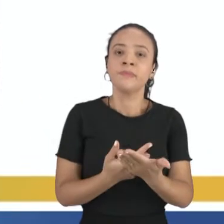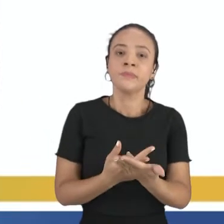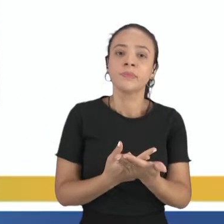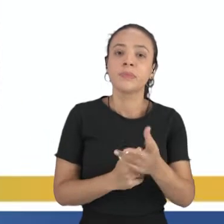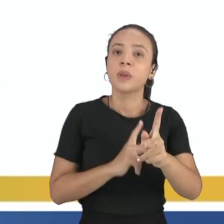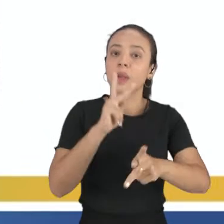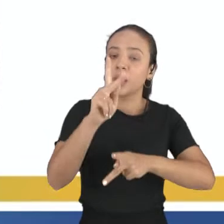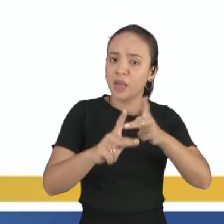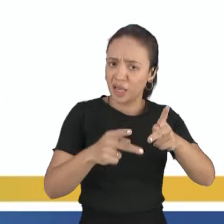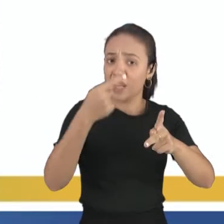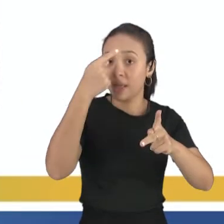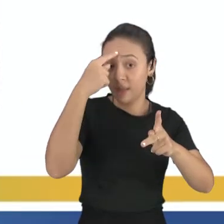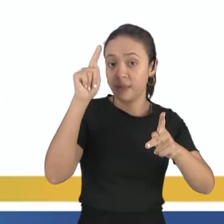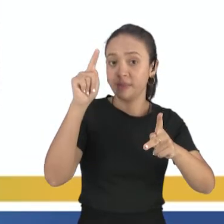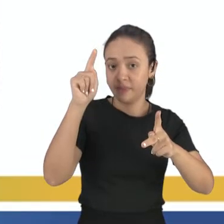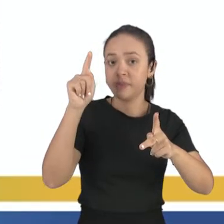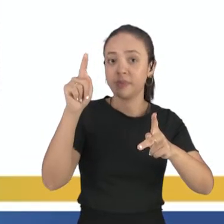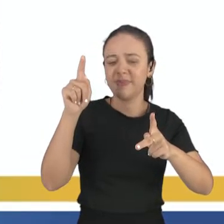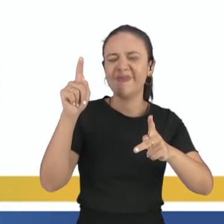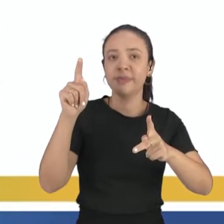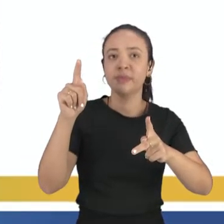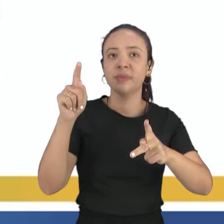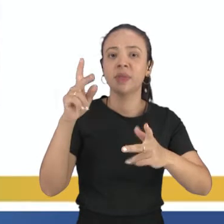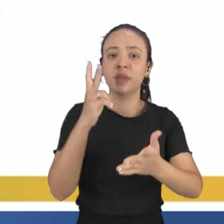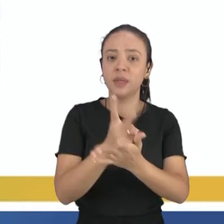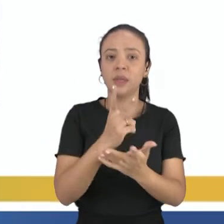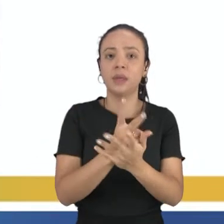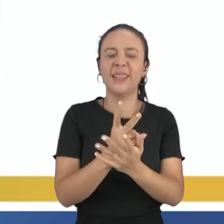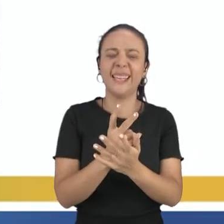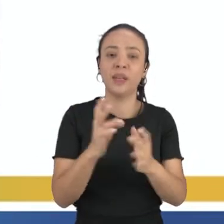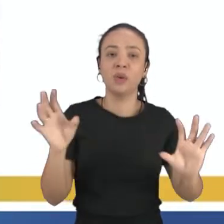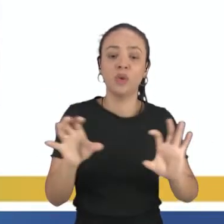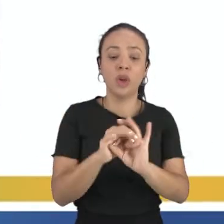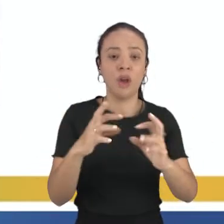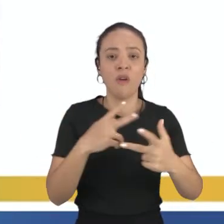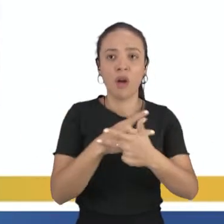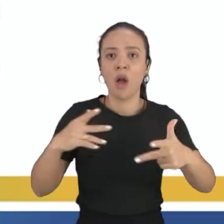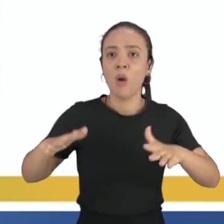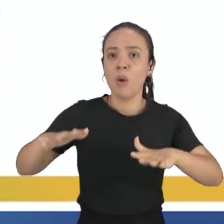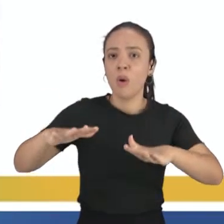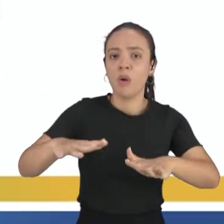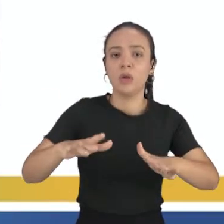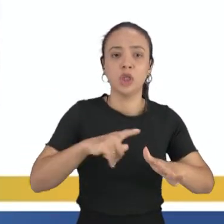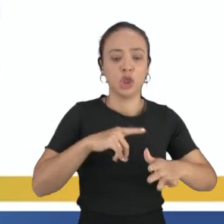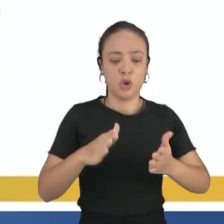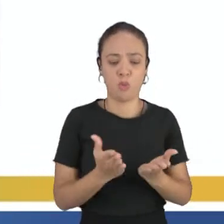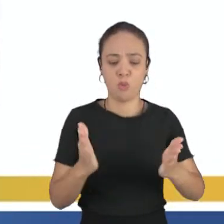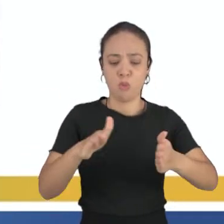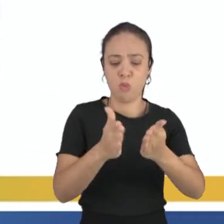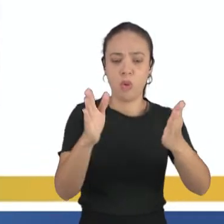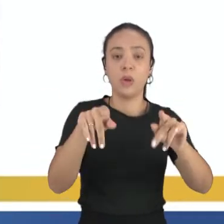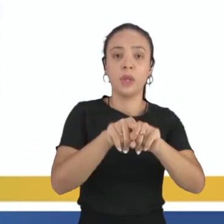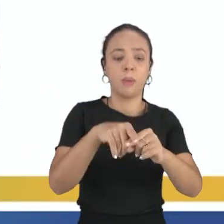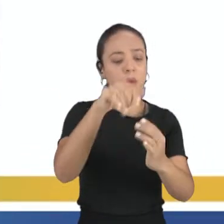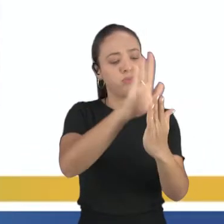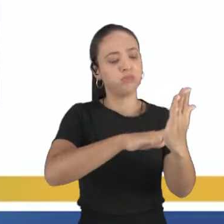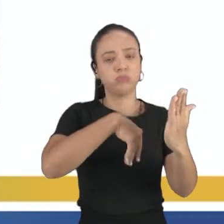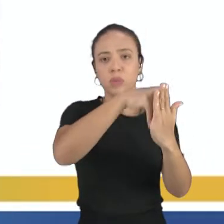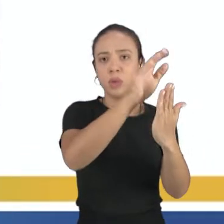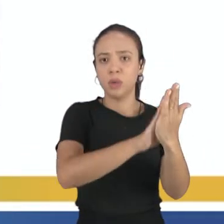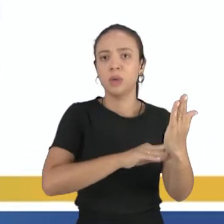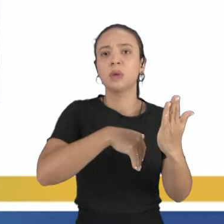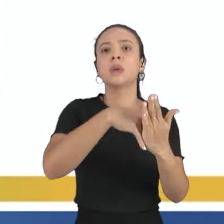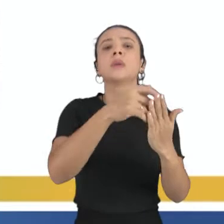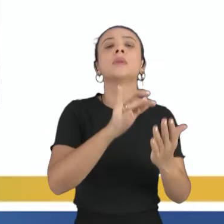povos mesopotâmicos abarcava diversas manifestações, como a escultura, pintura e arquitetura.